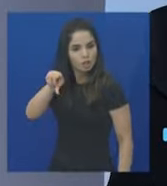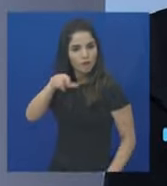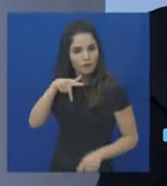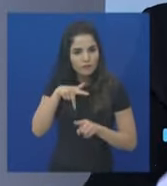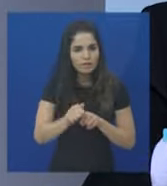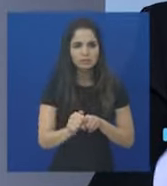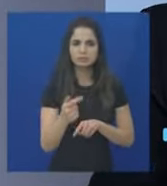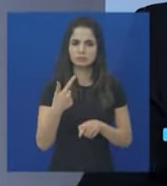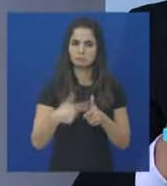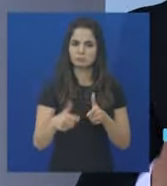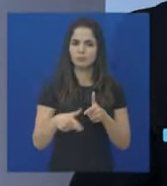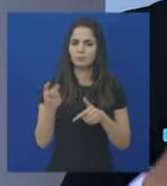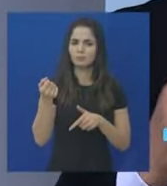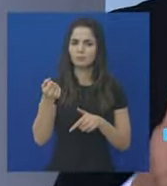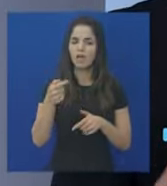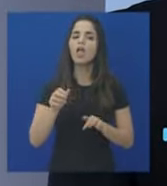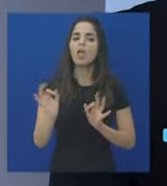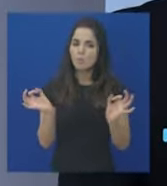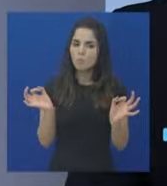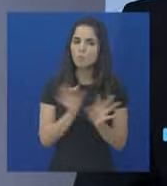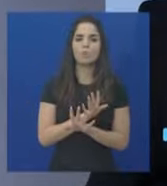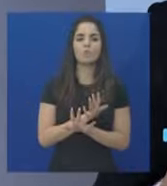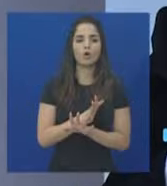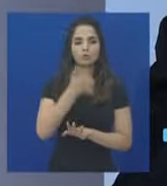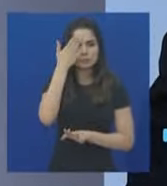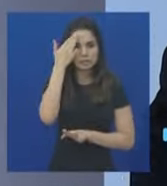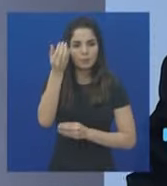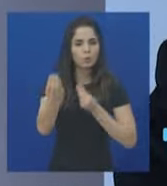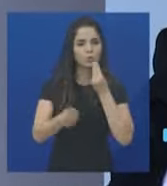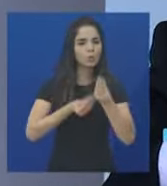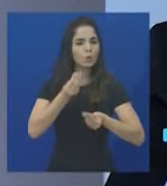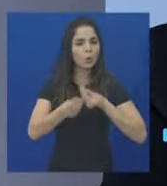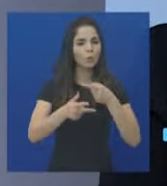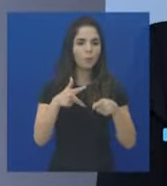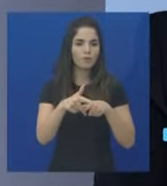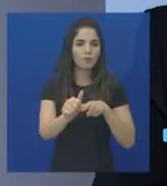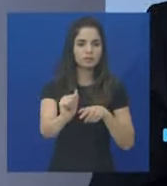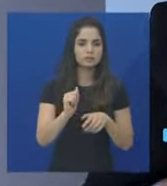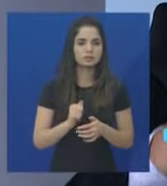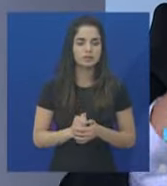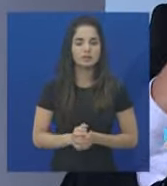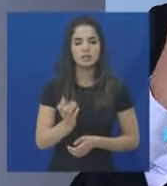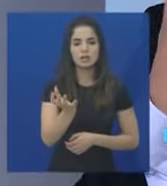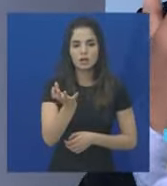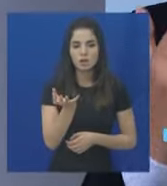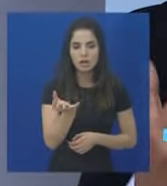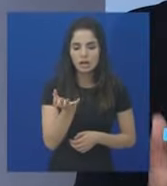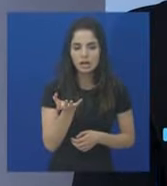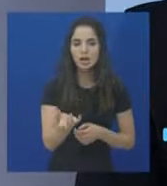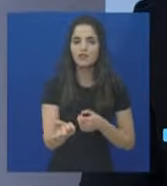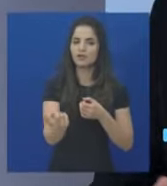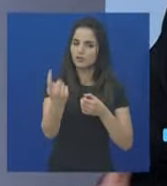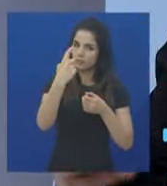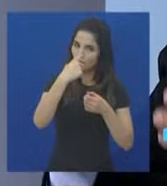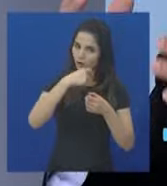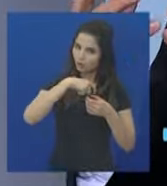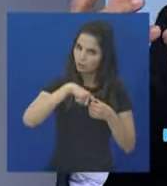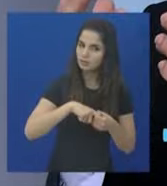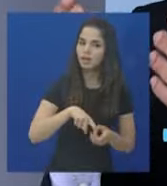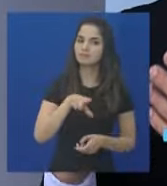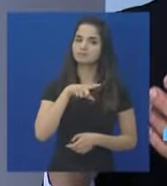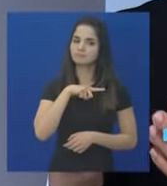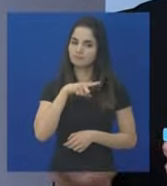preparado para vencer esse momento de dificuldade. E quero fazer e retornar esses eventos para Cabo Frio com a